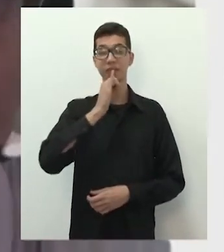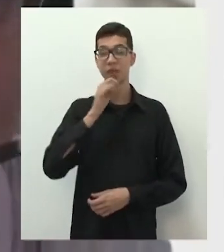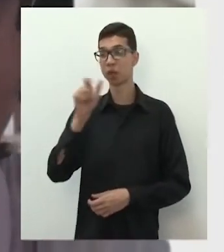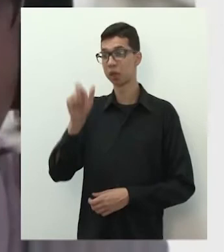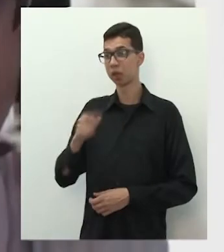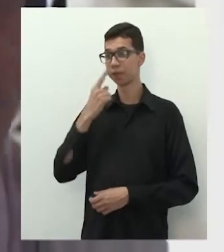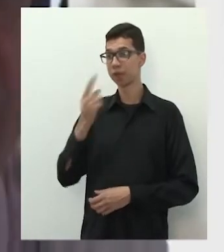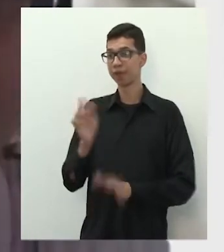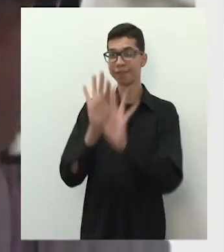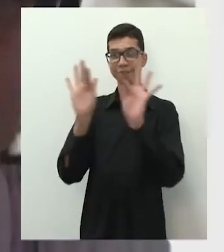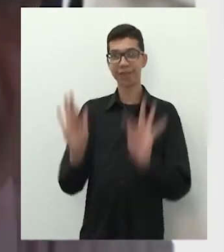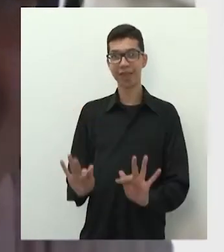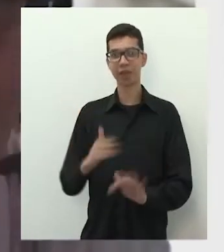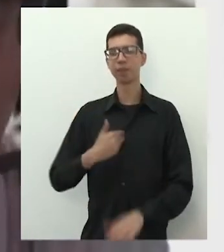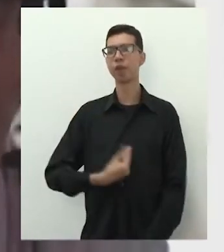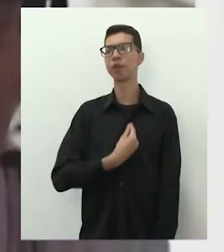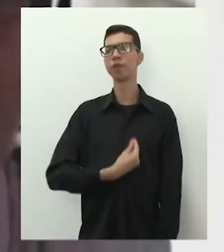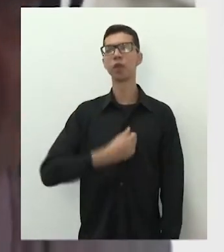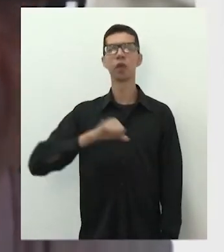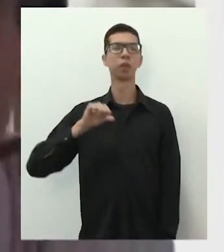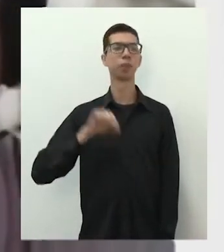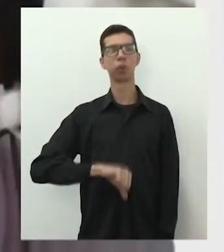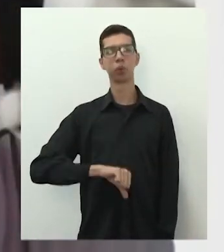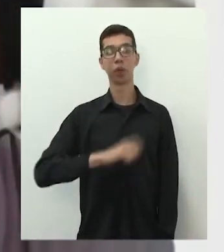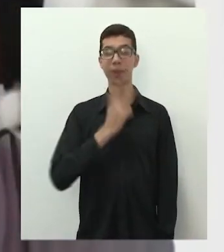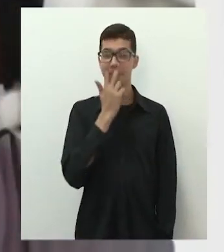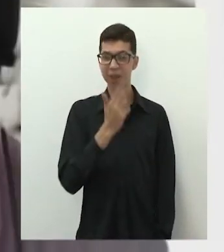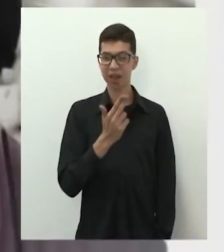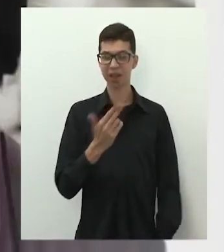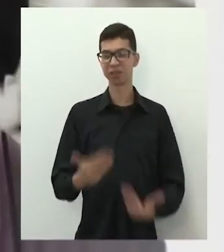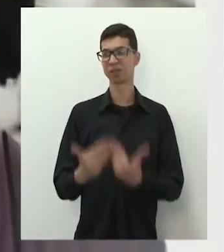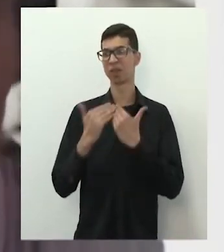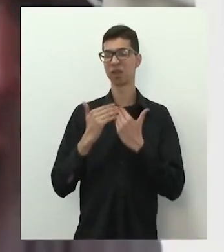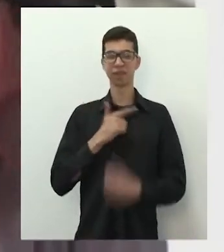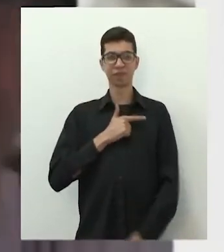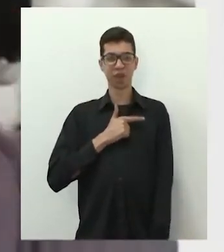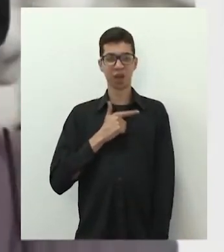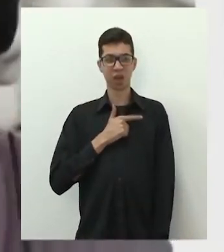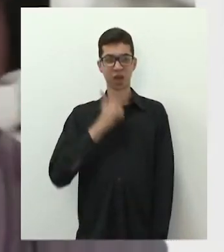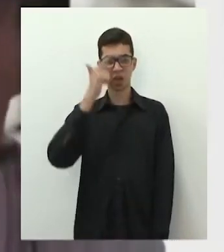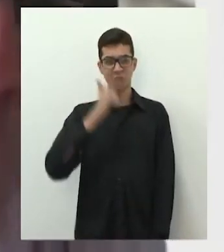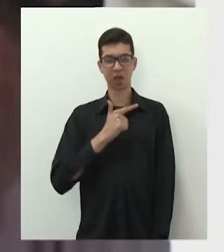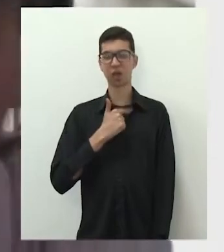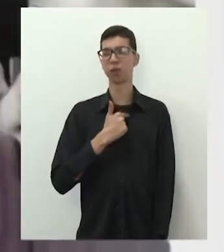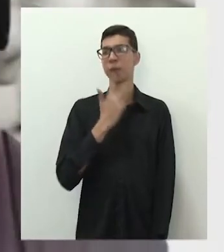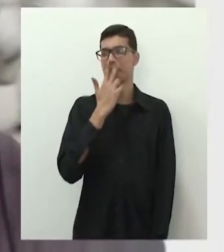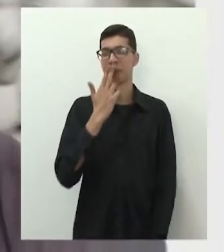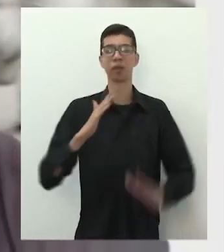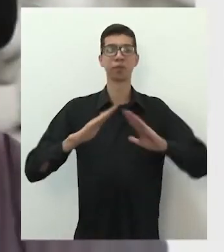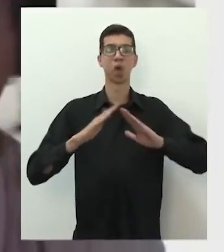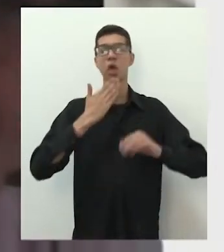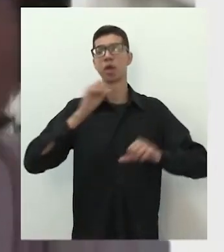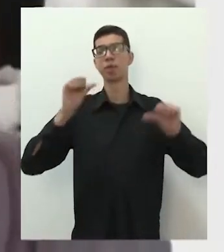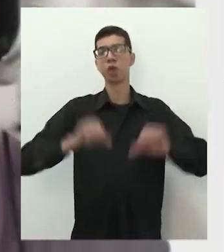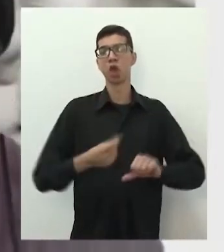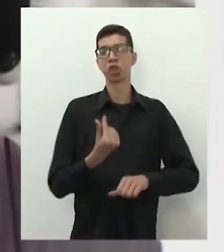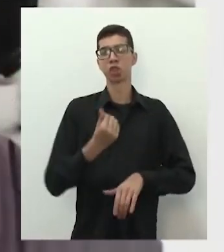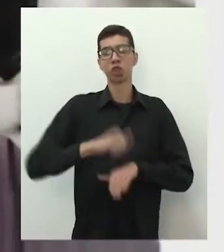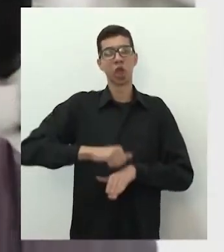tá ruim, aqui que tá legal, aí está ruim, aqui que está legal. Conversem com os seus alunos, conversem com os